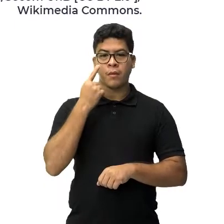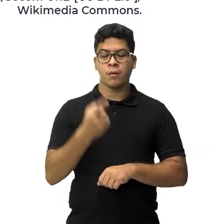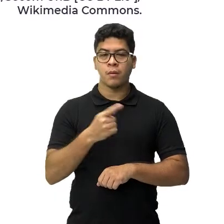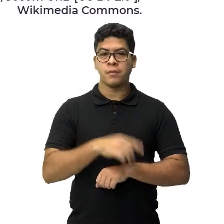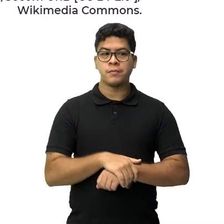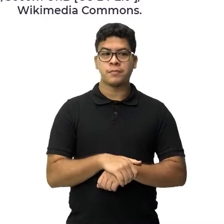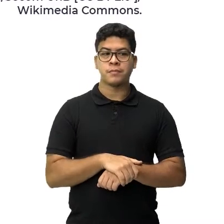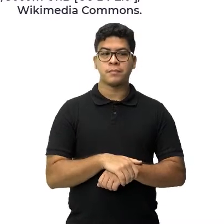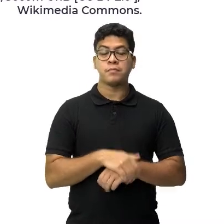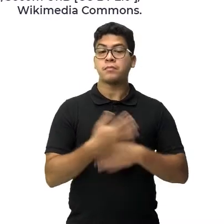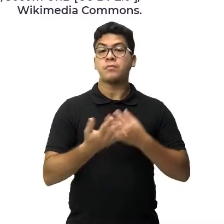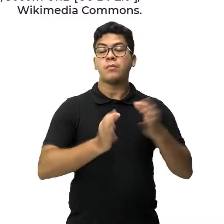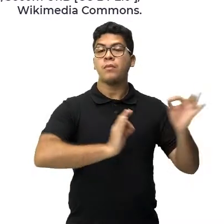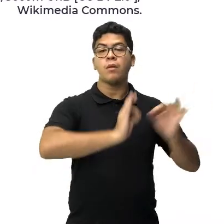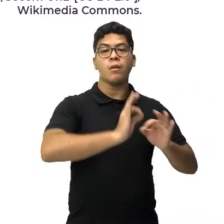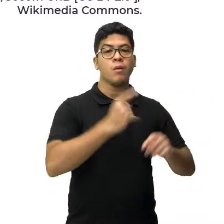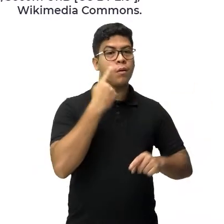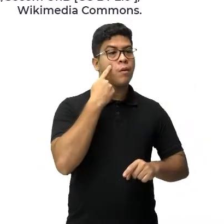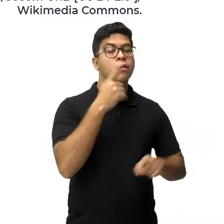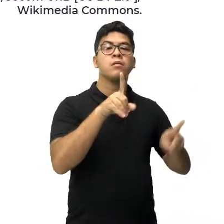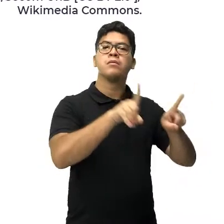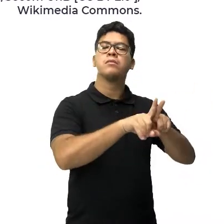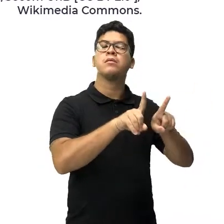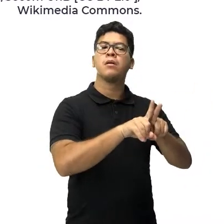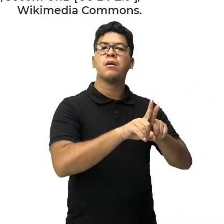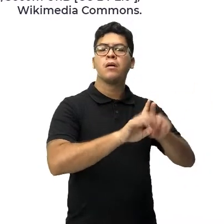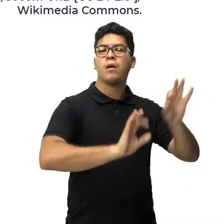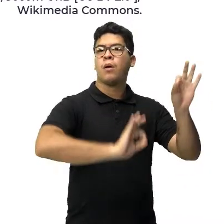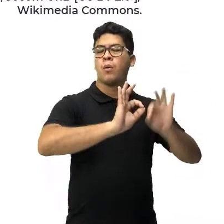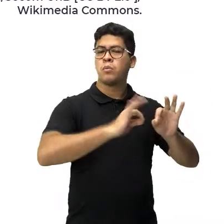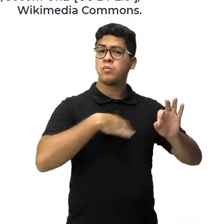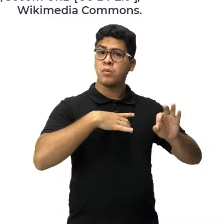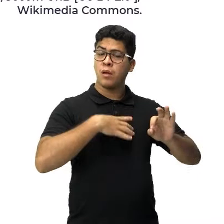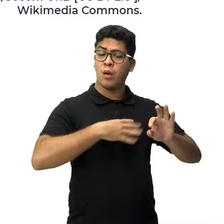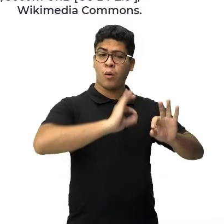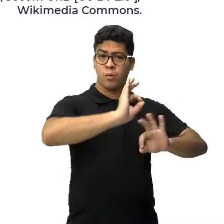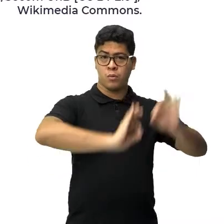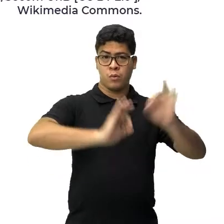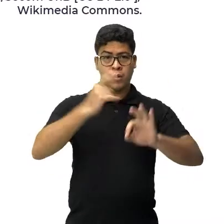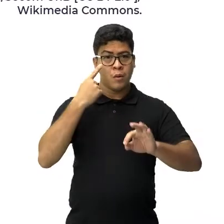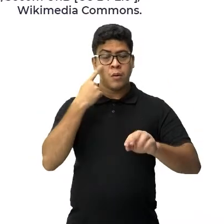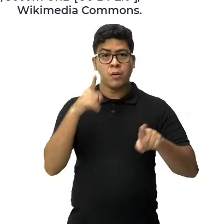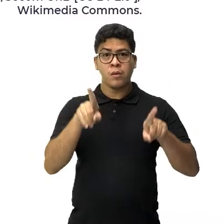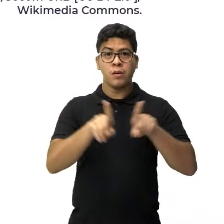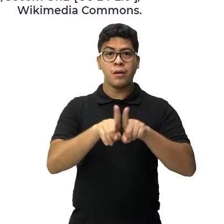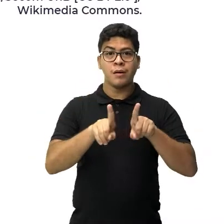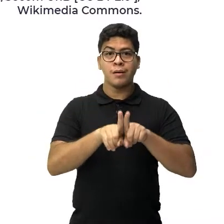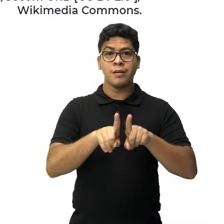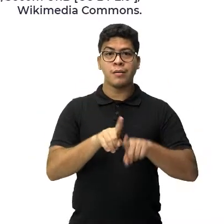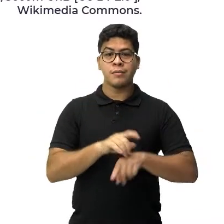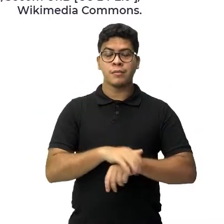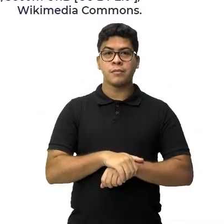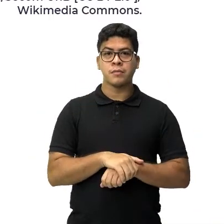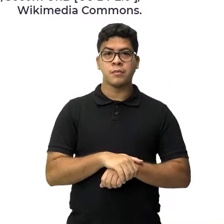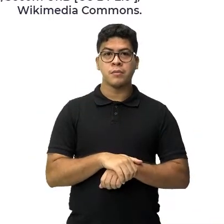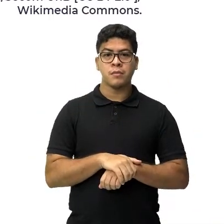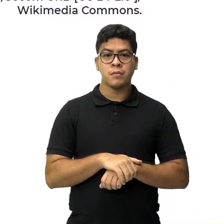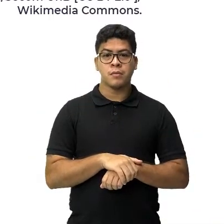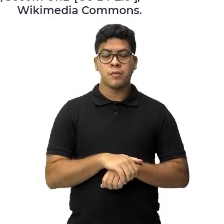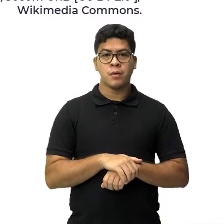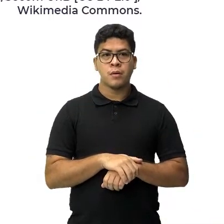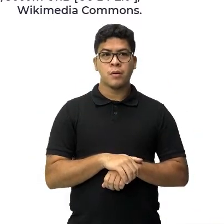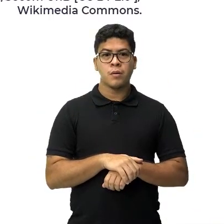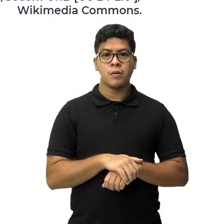movimentos, de um lado, os jovens organizados politicamente, do outro, os jovens dos grupos que são